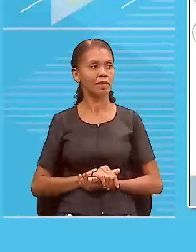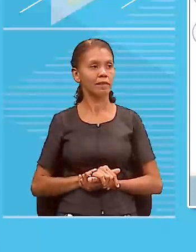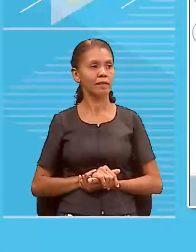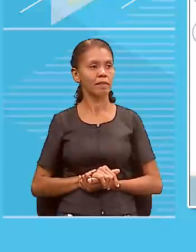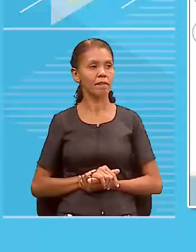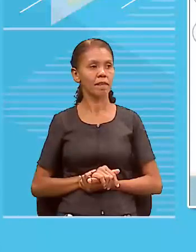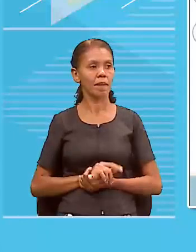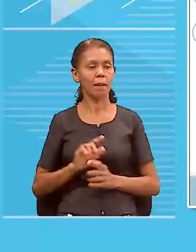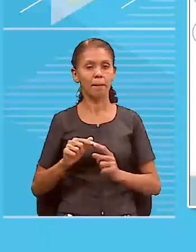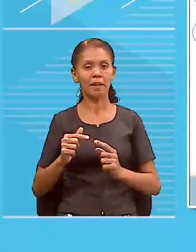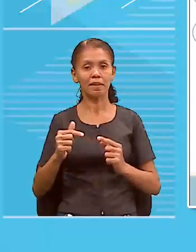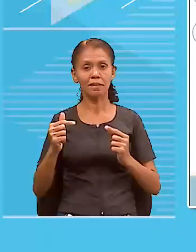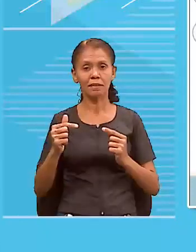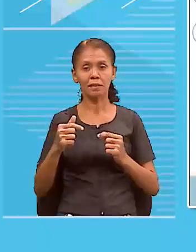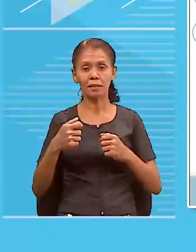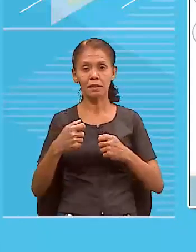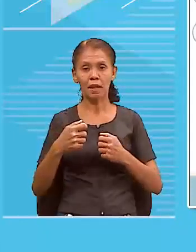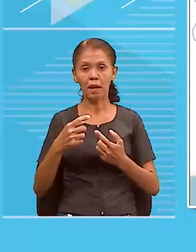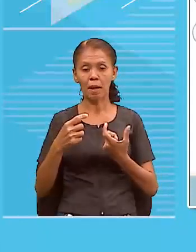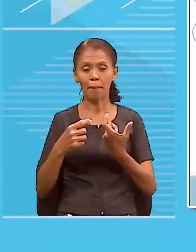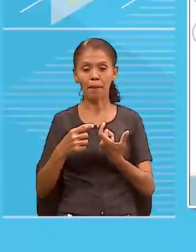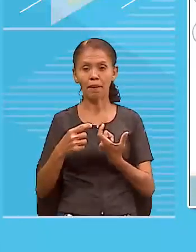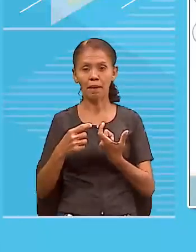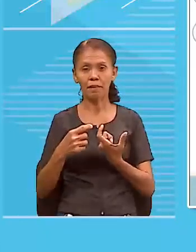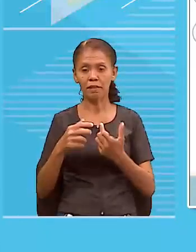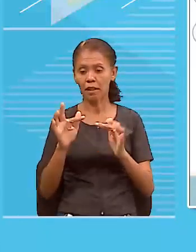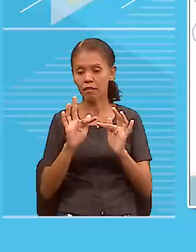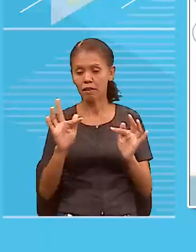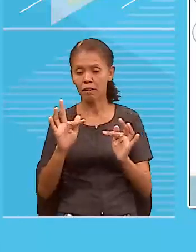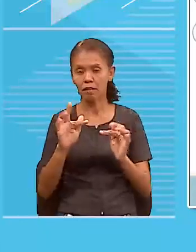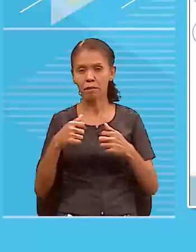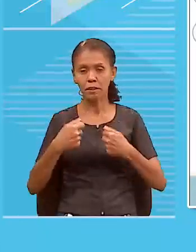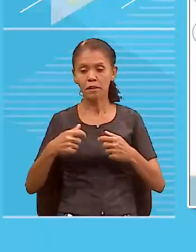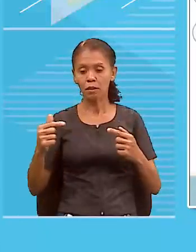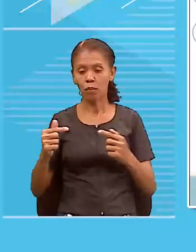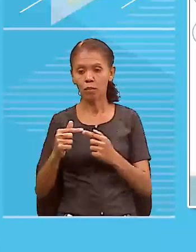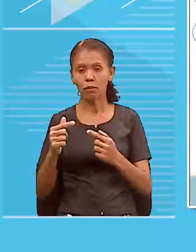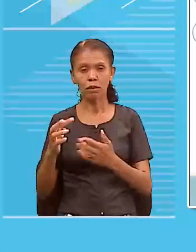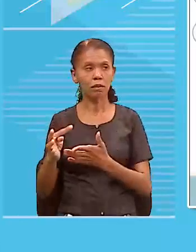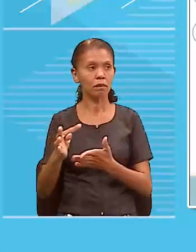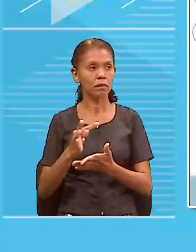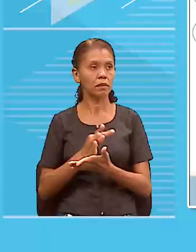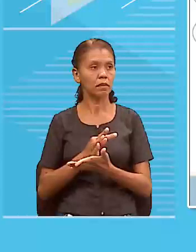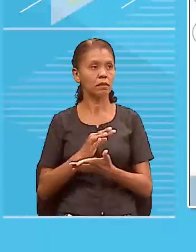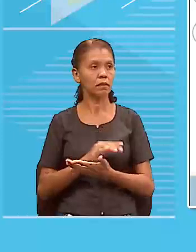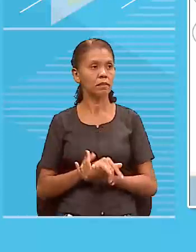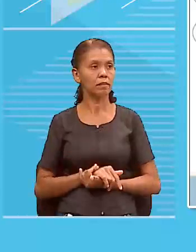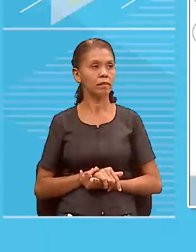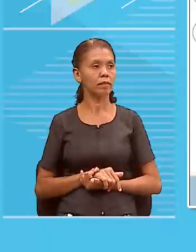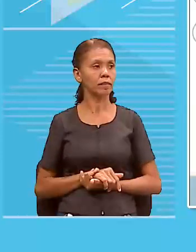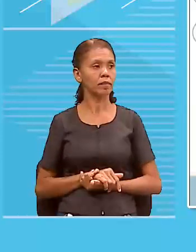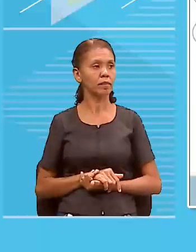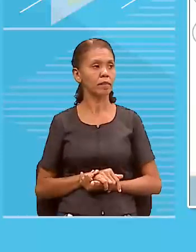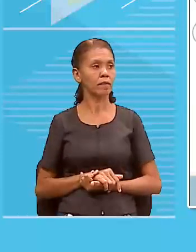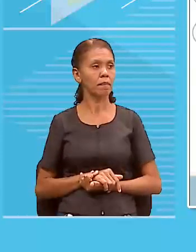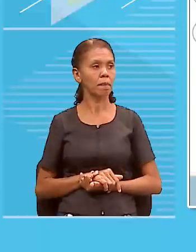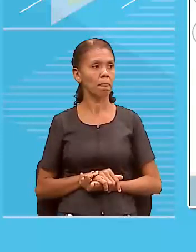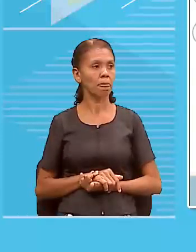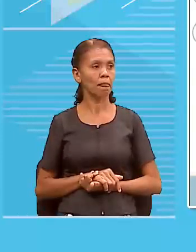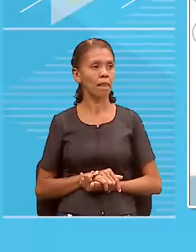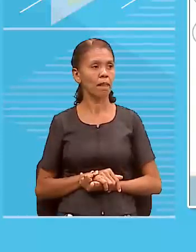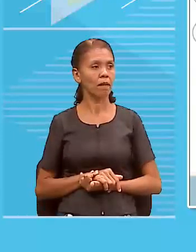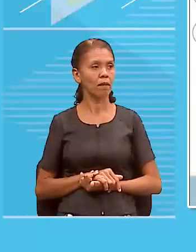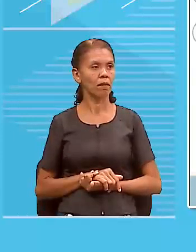acordo com o texto Então tá aqui ó a palavra notícia está ele osso nós não temos nenhuma palavra de como